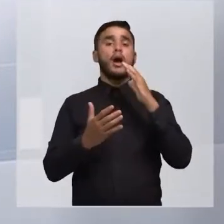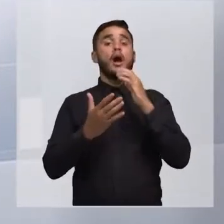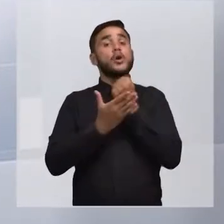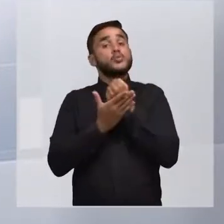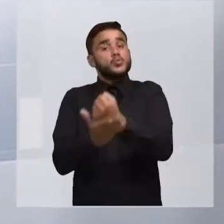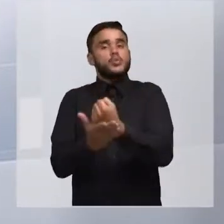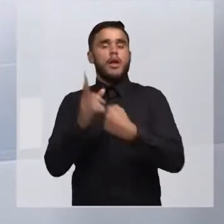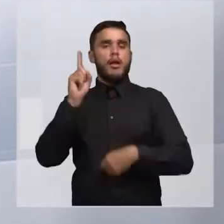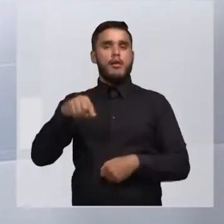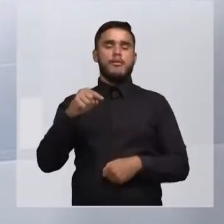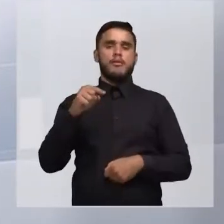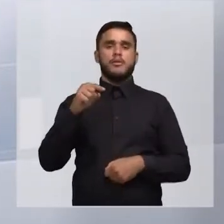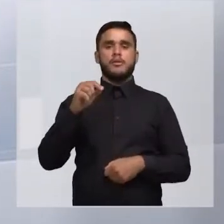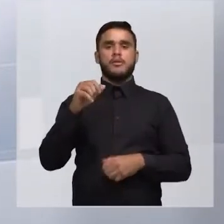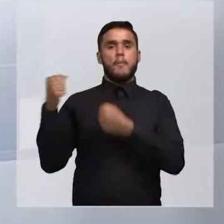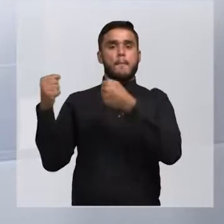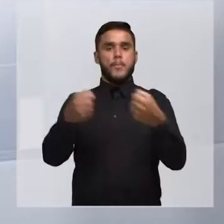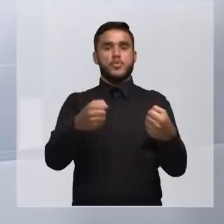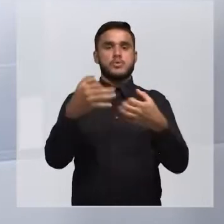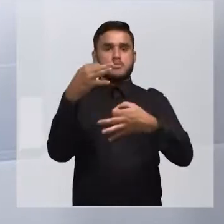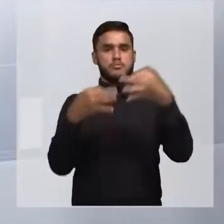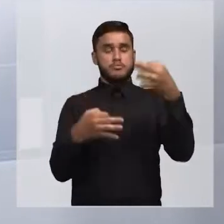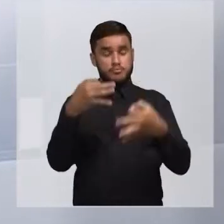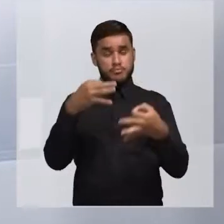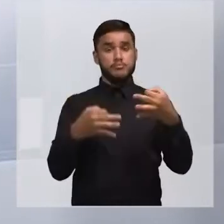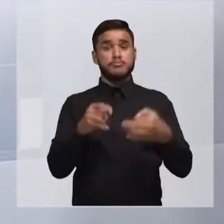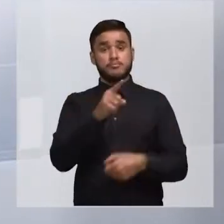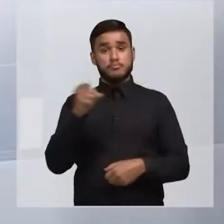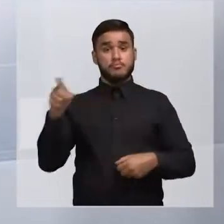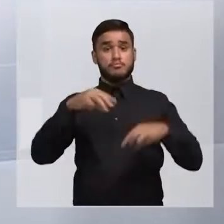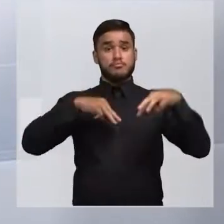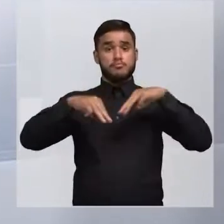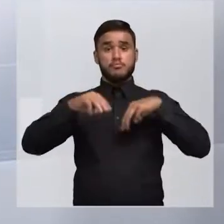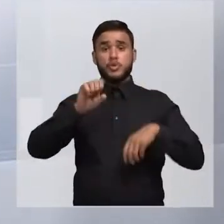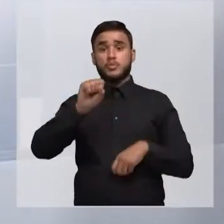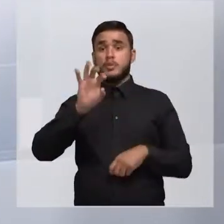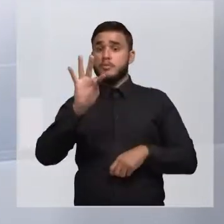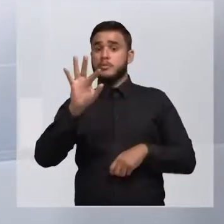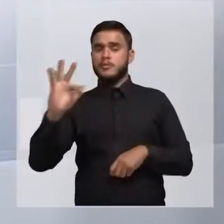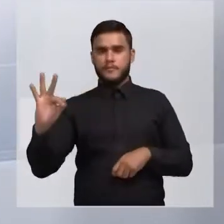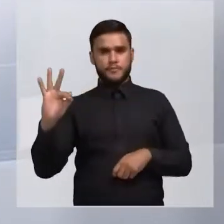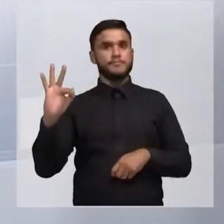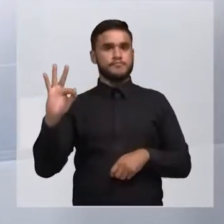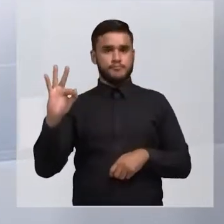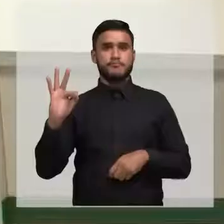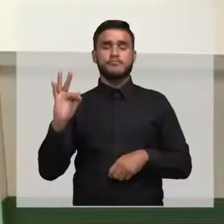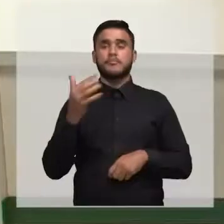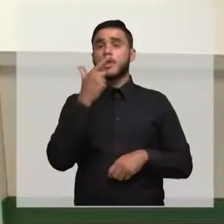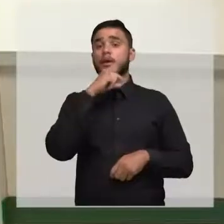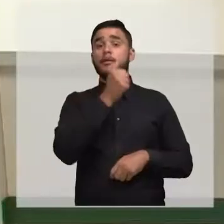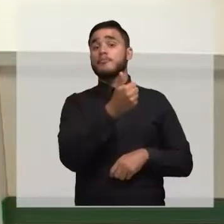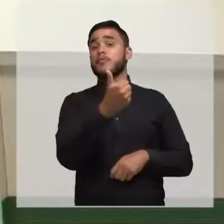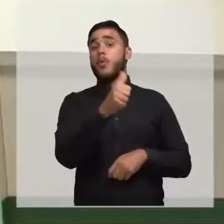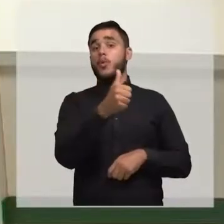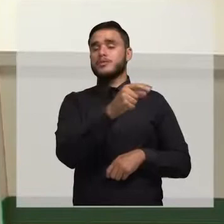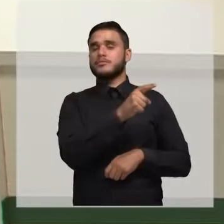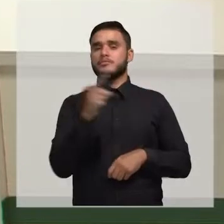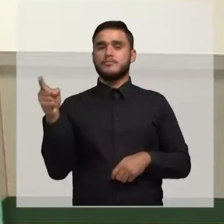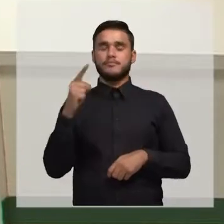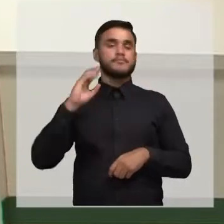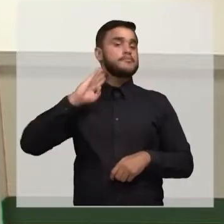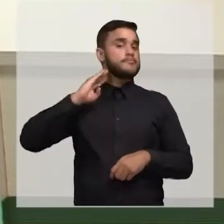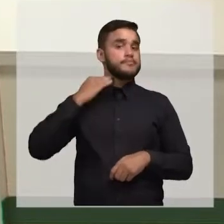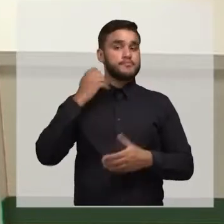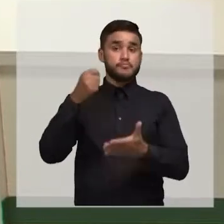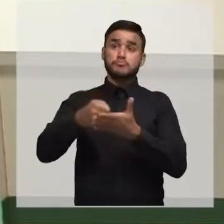poder judiciário, e especificamente o Supremo, a figura dos seus 11 intocáveis. Inclusive eu e você,